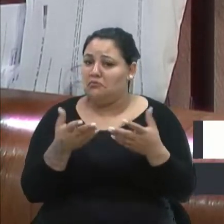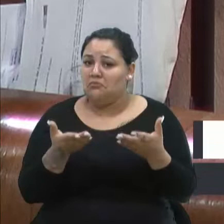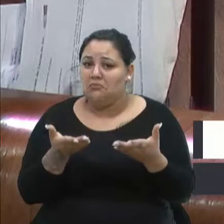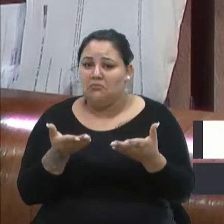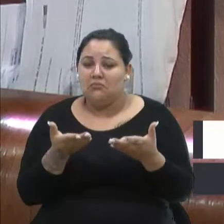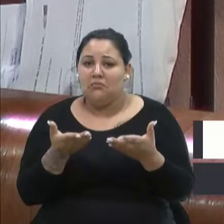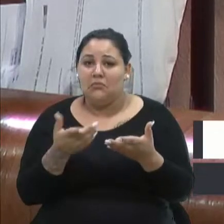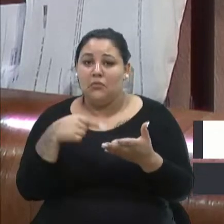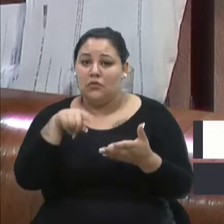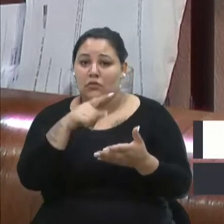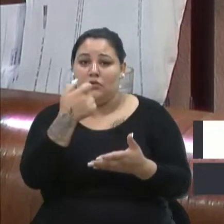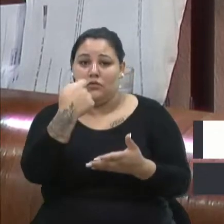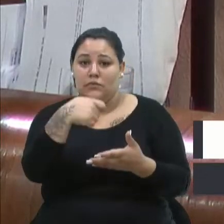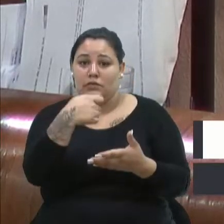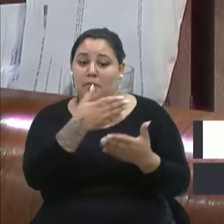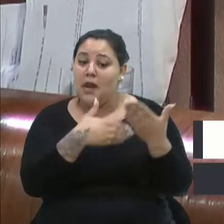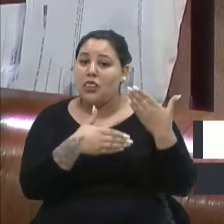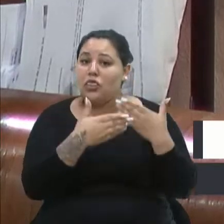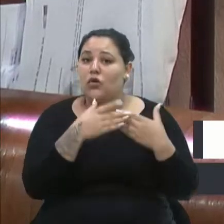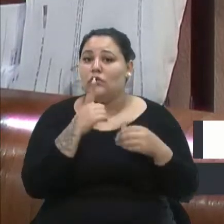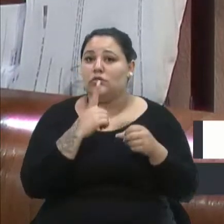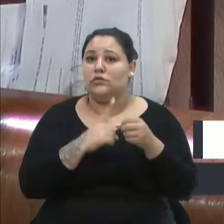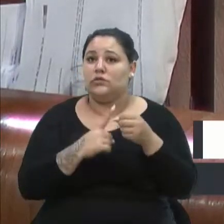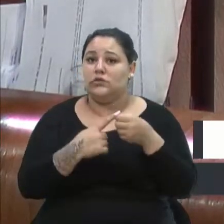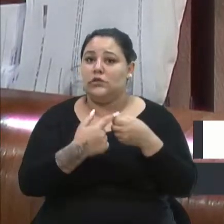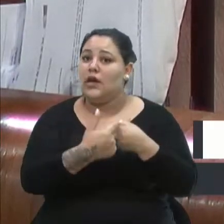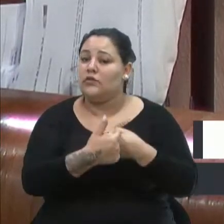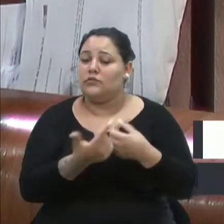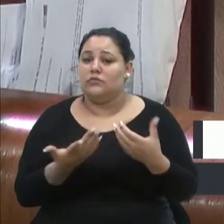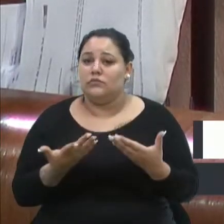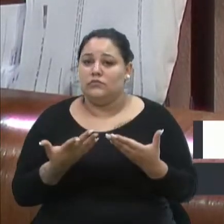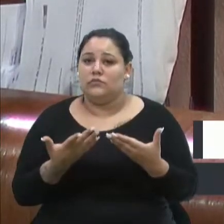Nós precisamos das máquinas para toda a cidade.